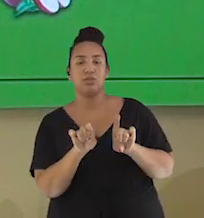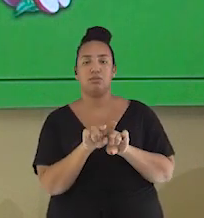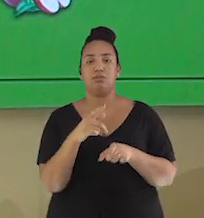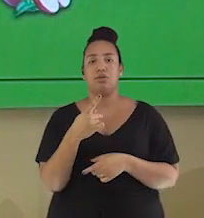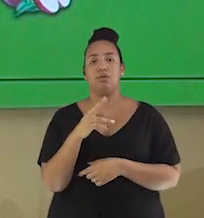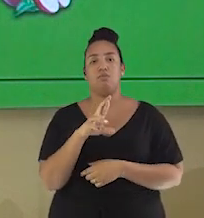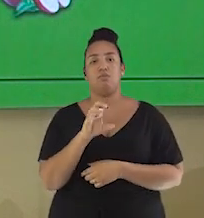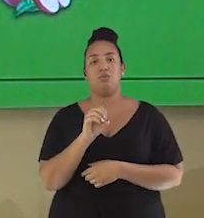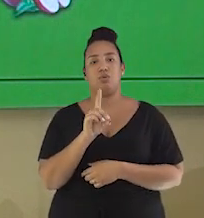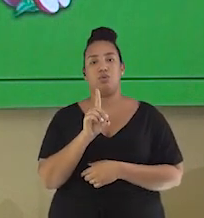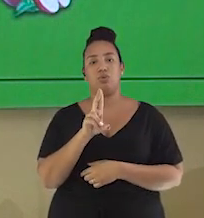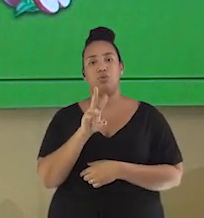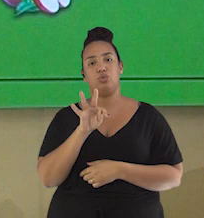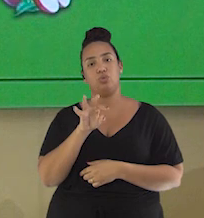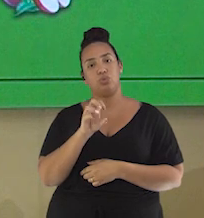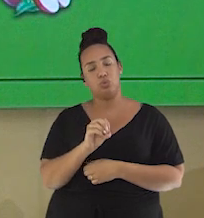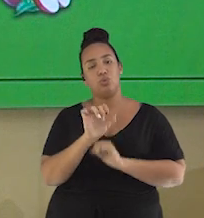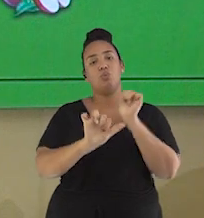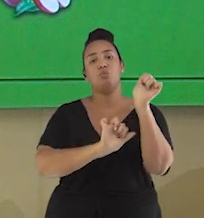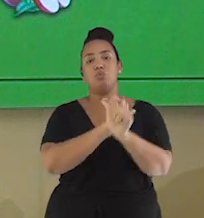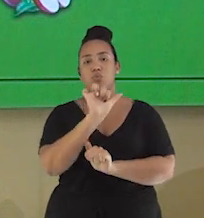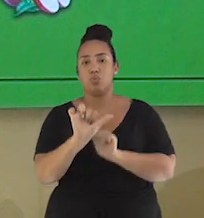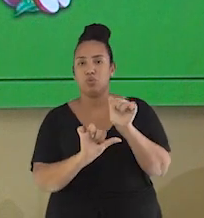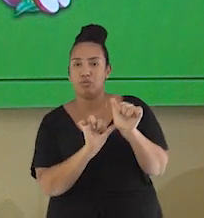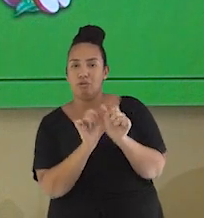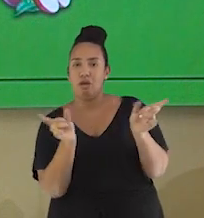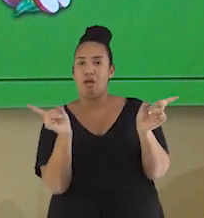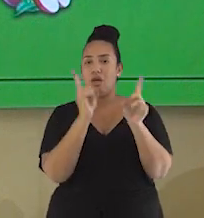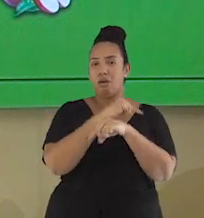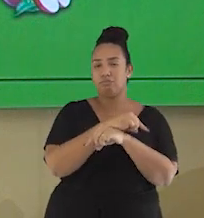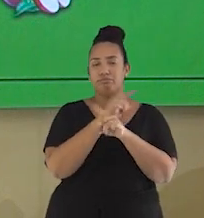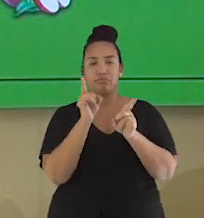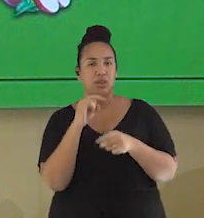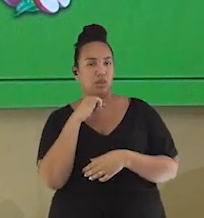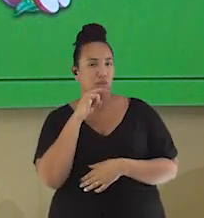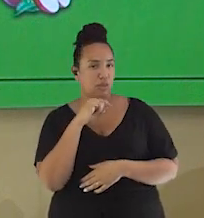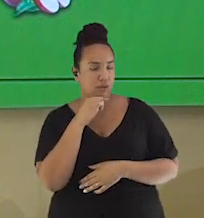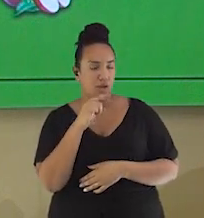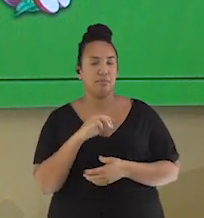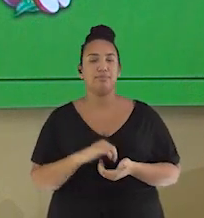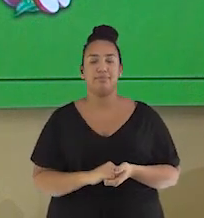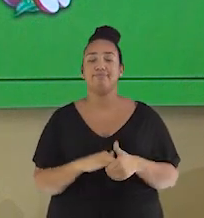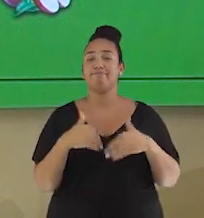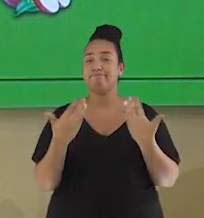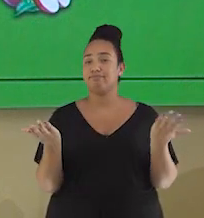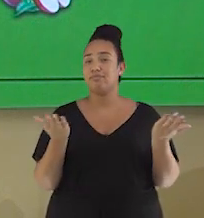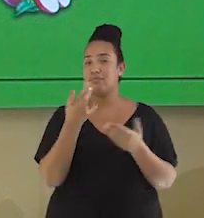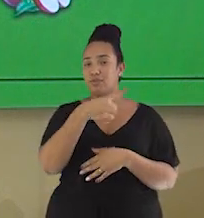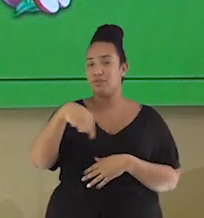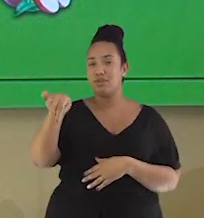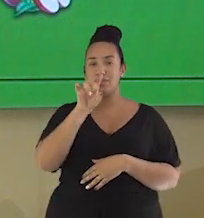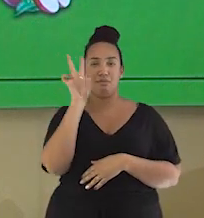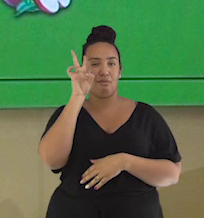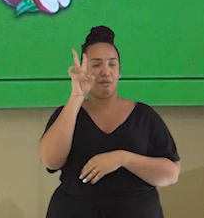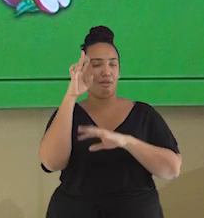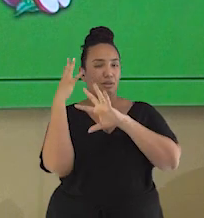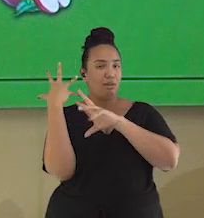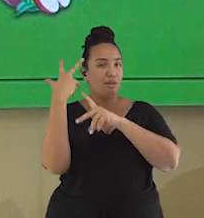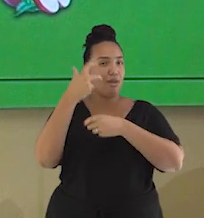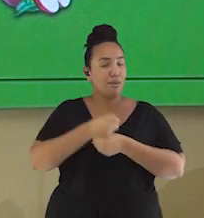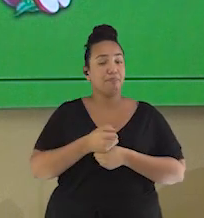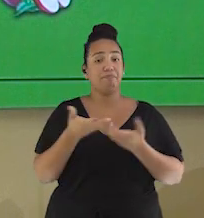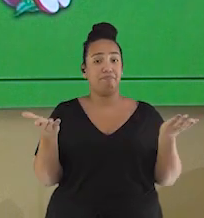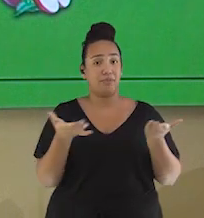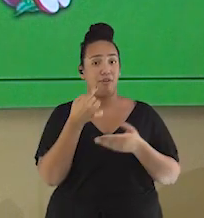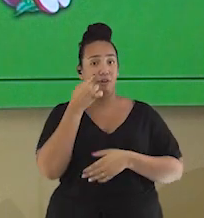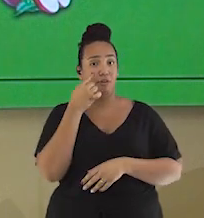mudanças reversíveis e reversíveis. E agora, para relembrar mais ainda esse conteúdo, que tal a gente